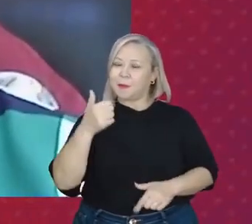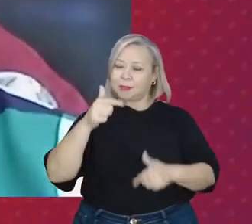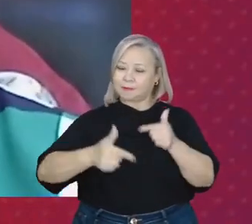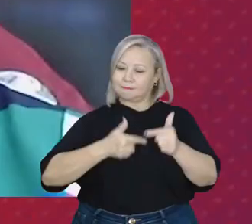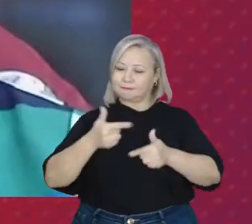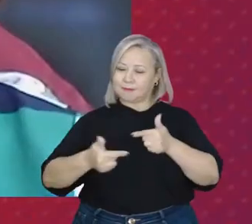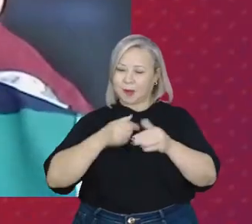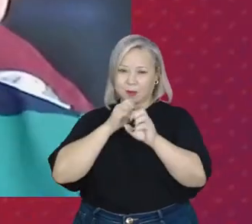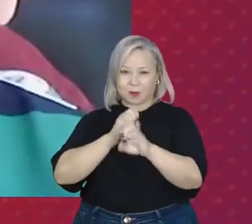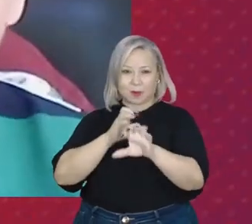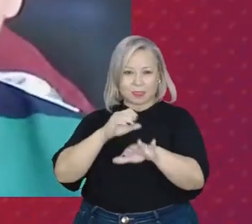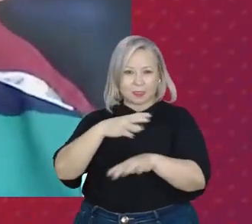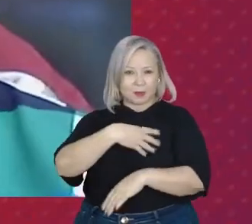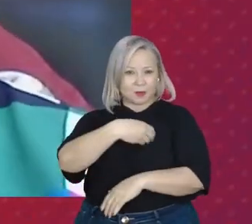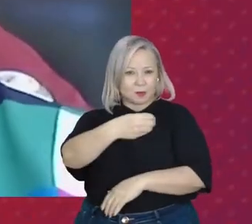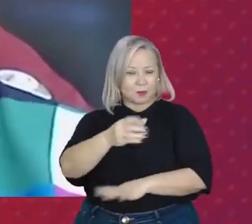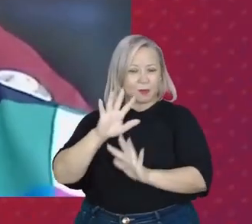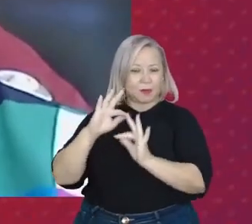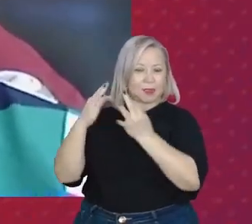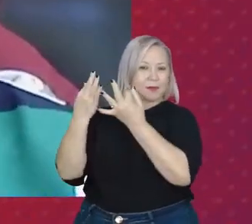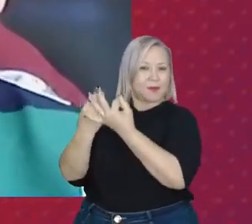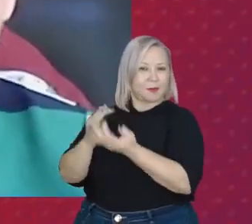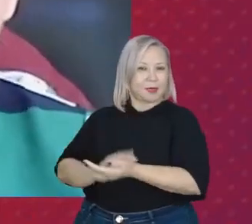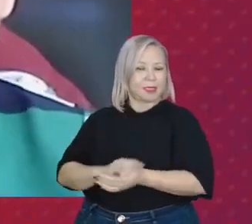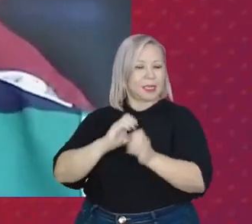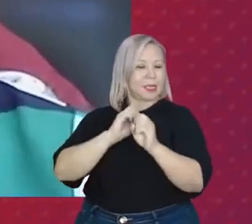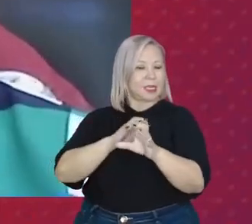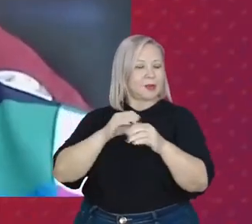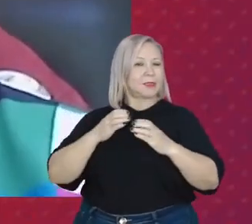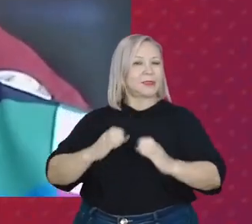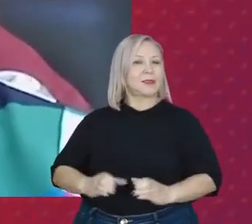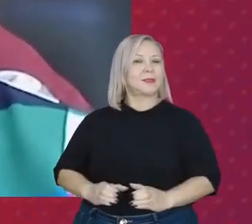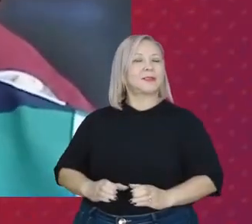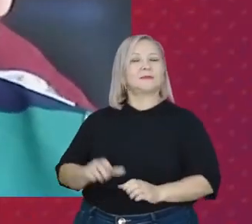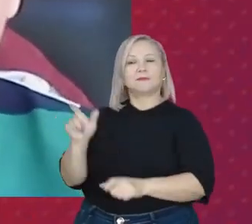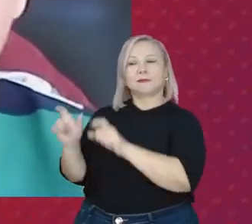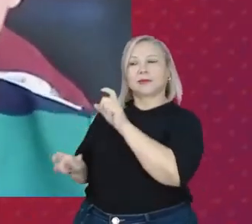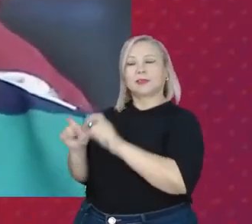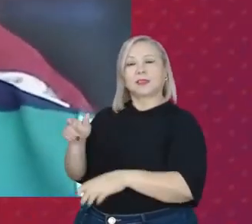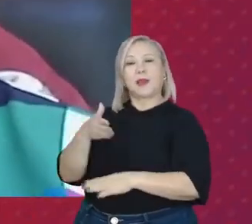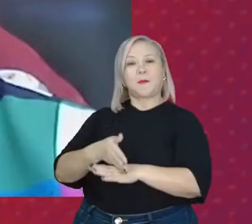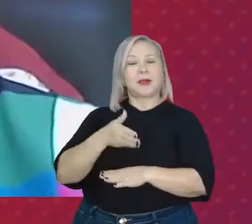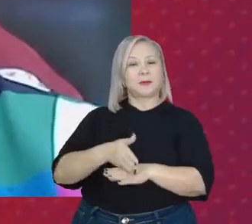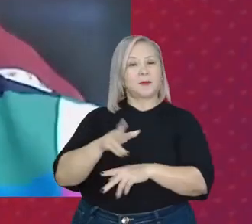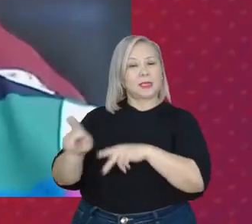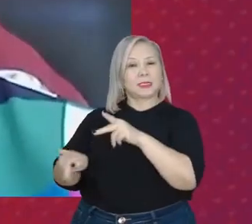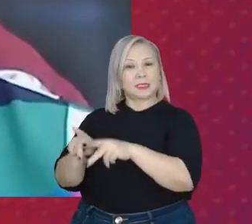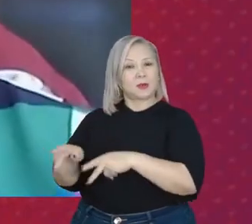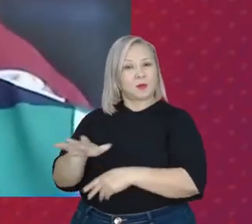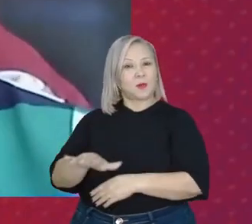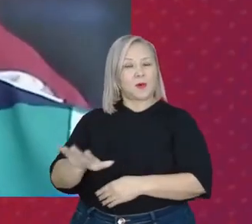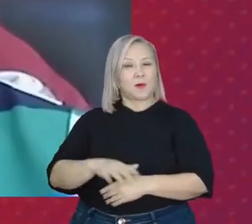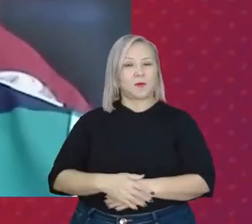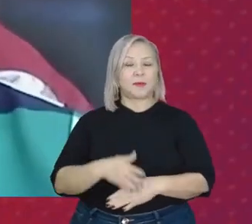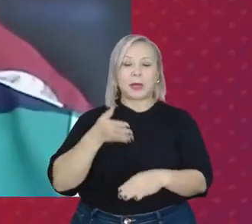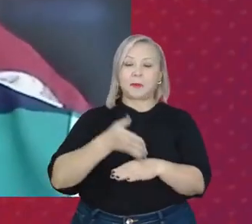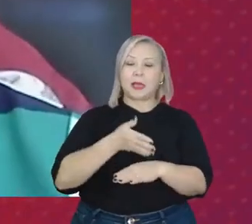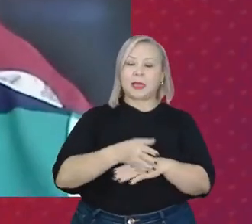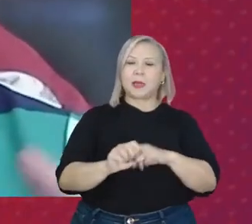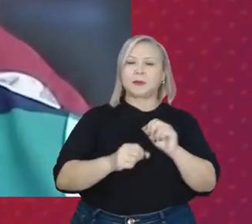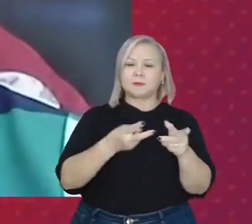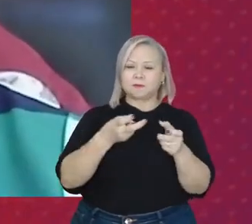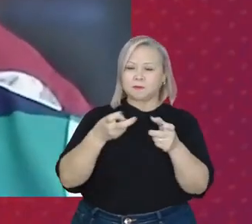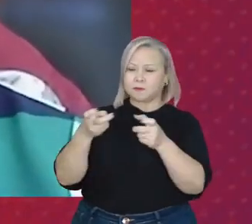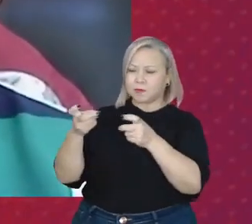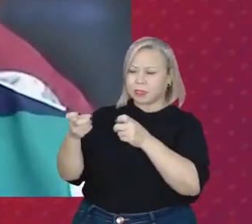filhos, das famílias, educação da cidadania, da participação popular, da participação de enxergar o